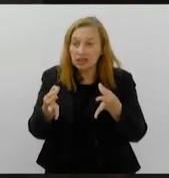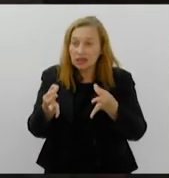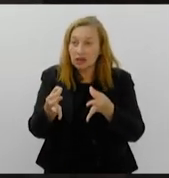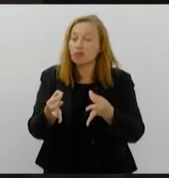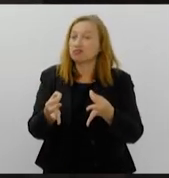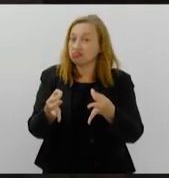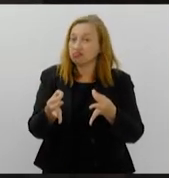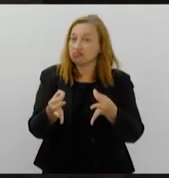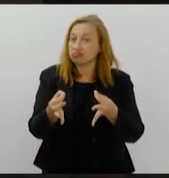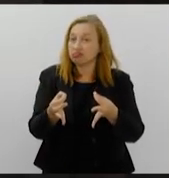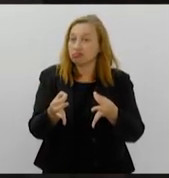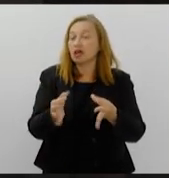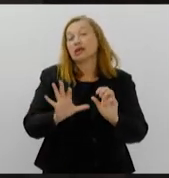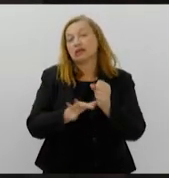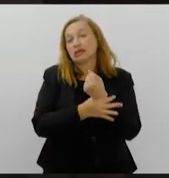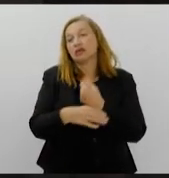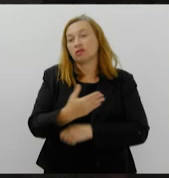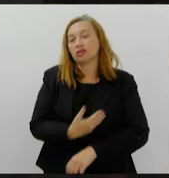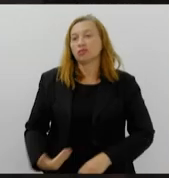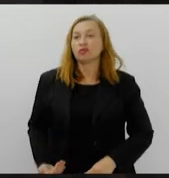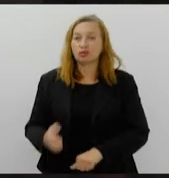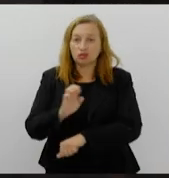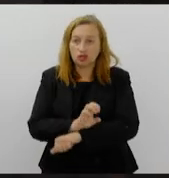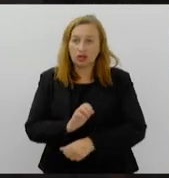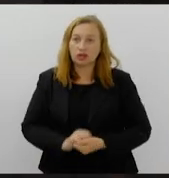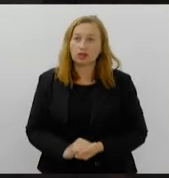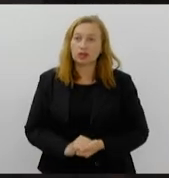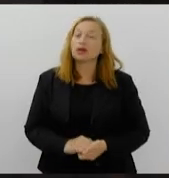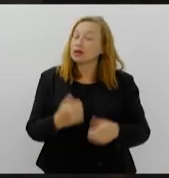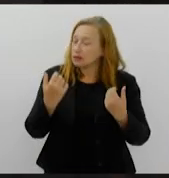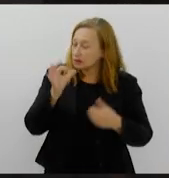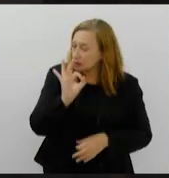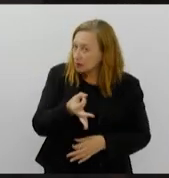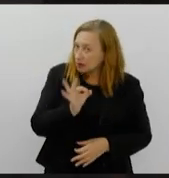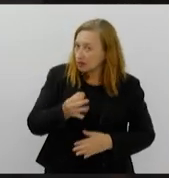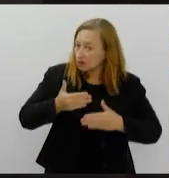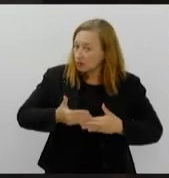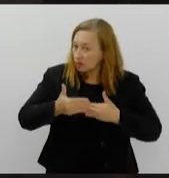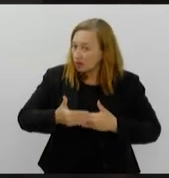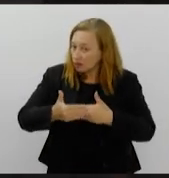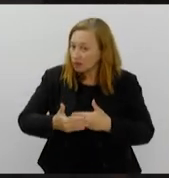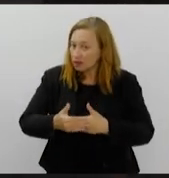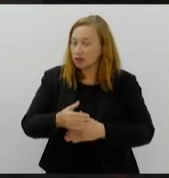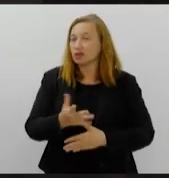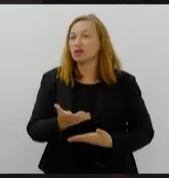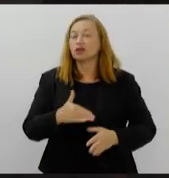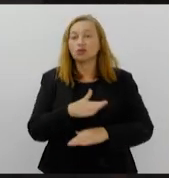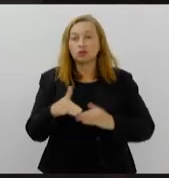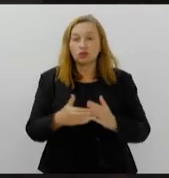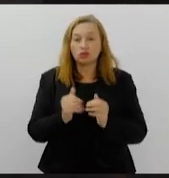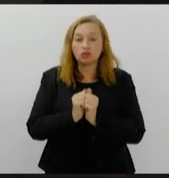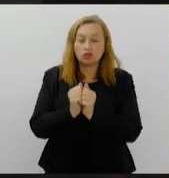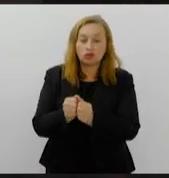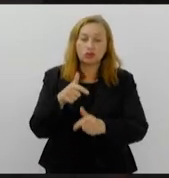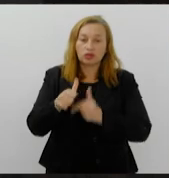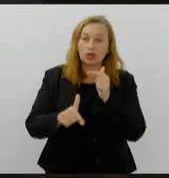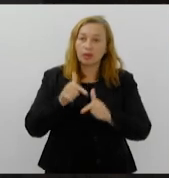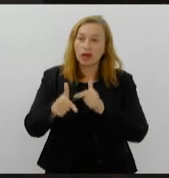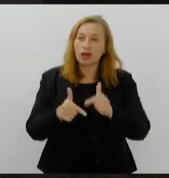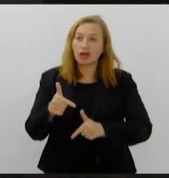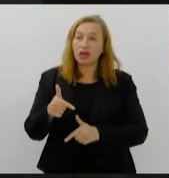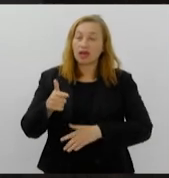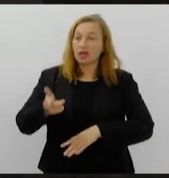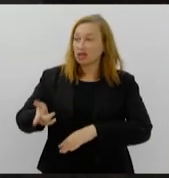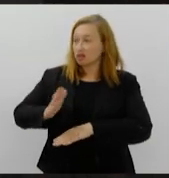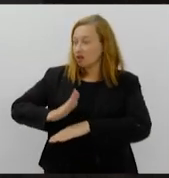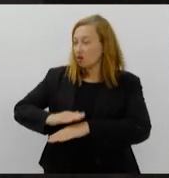enérgica por parte da segurança pública do Estado. Mas tenho certeza que a gente vai avançar, e dessa forma, todo mundo trabalhando junto. Aqui não é hora de